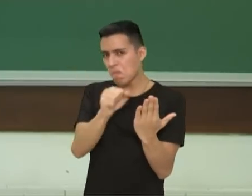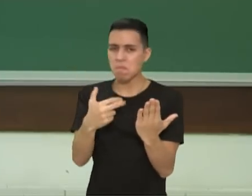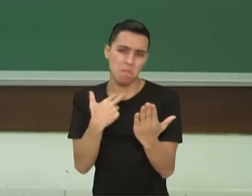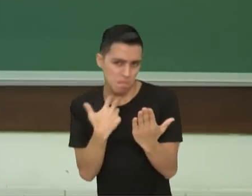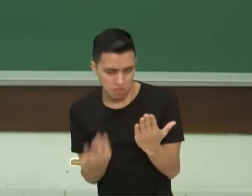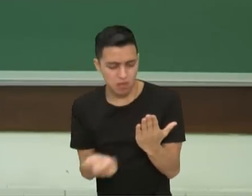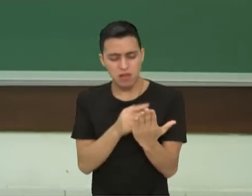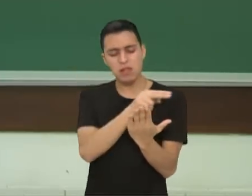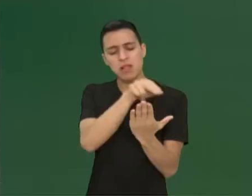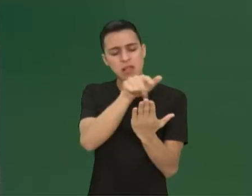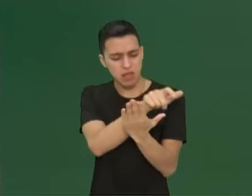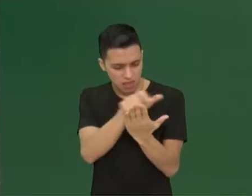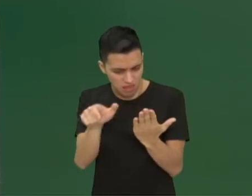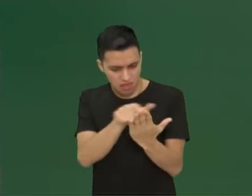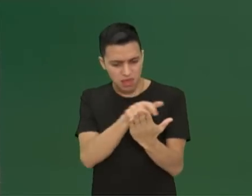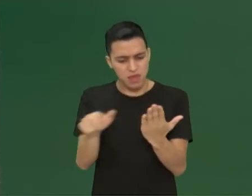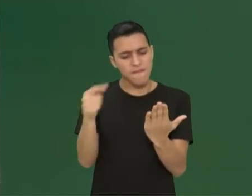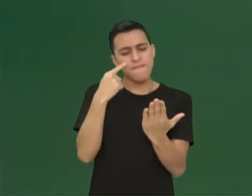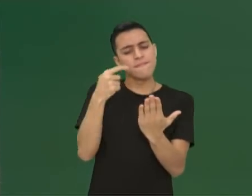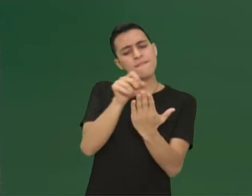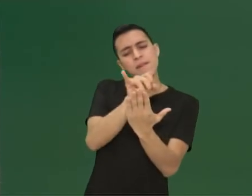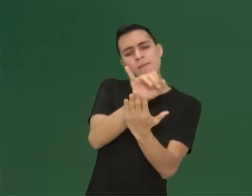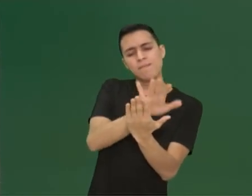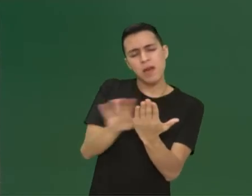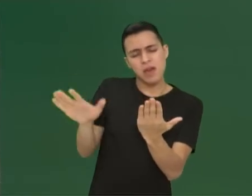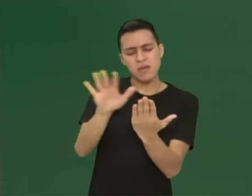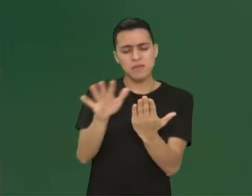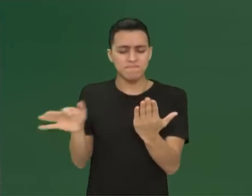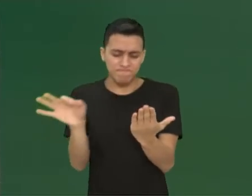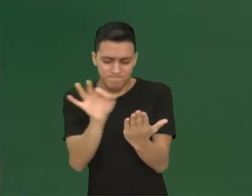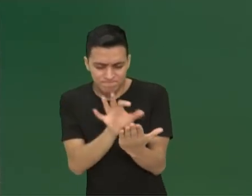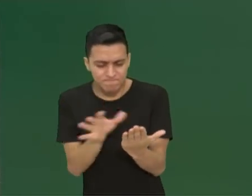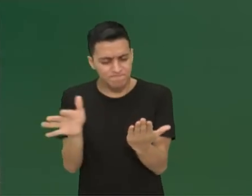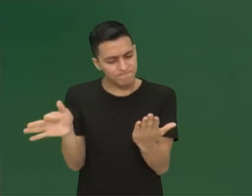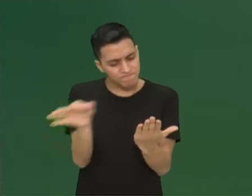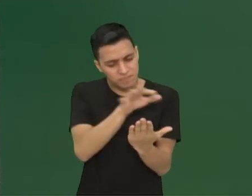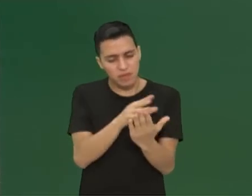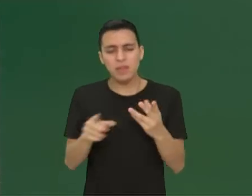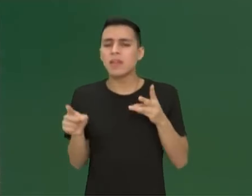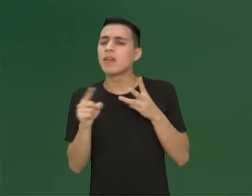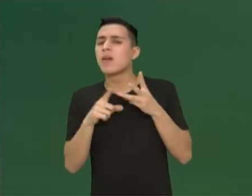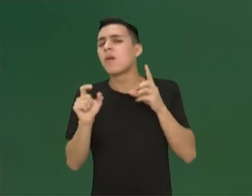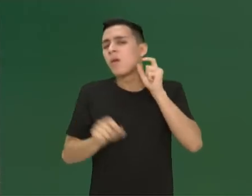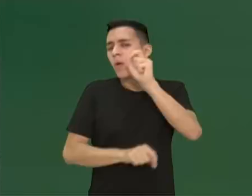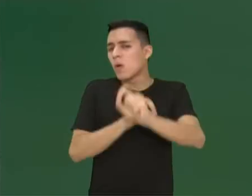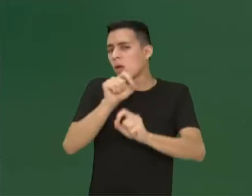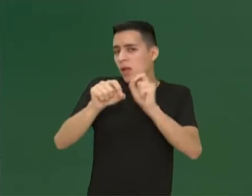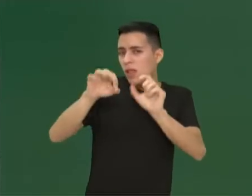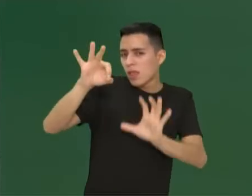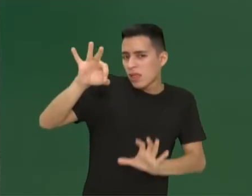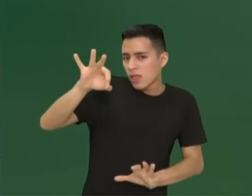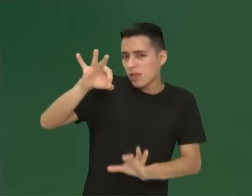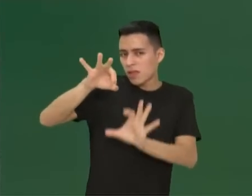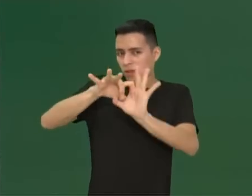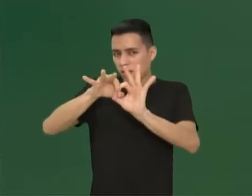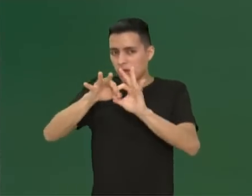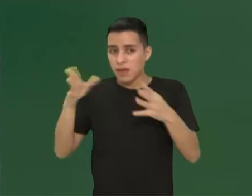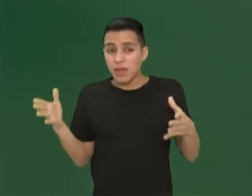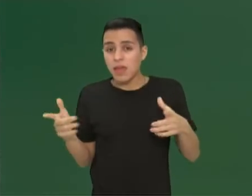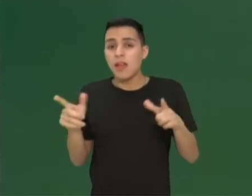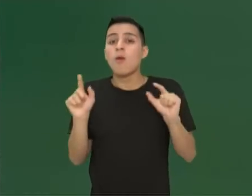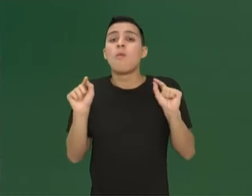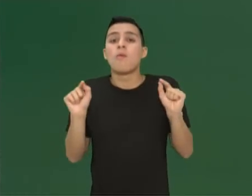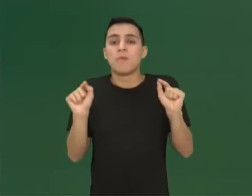das palavras, ver alguma imagem que está na página do livro. E uma terceira situação. Eu não seguro o